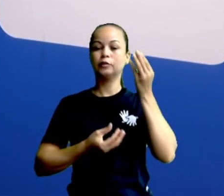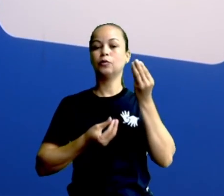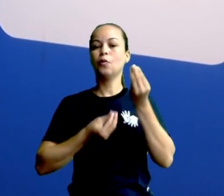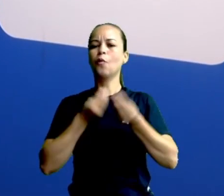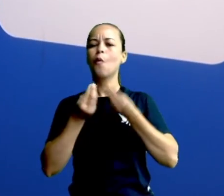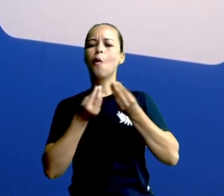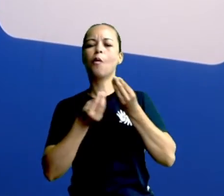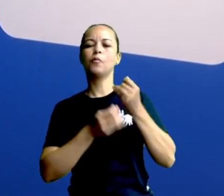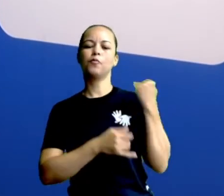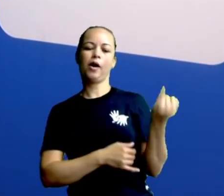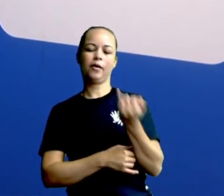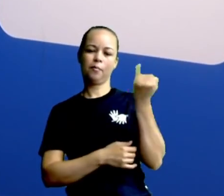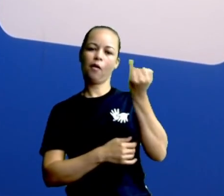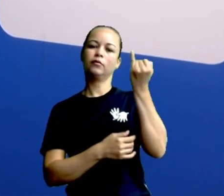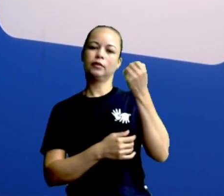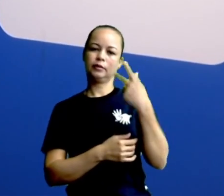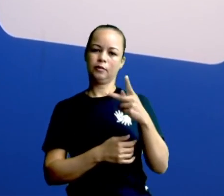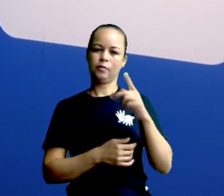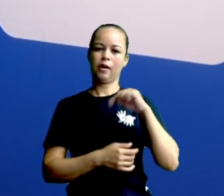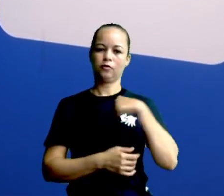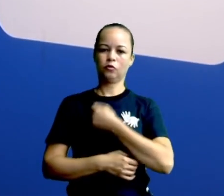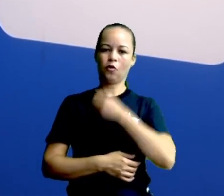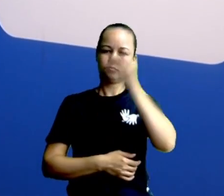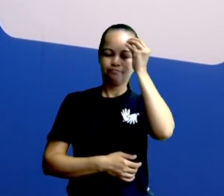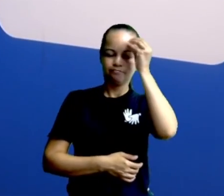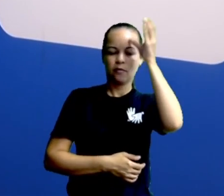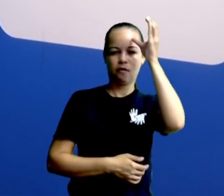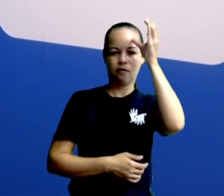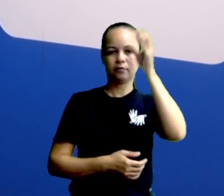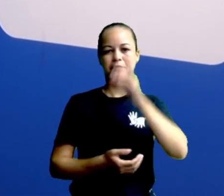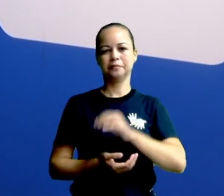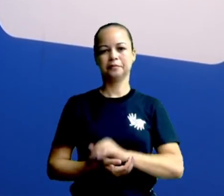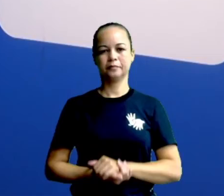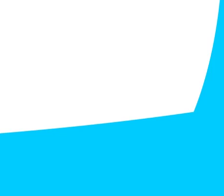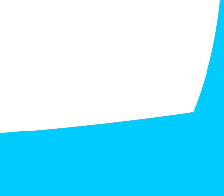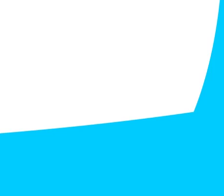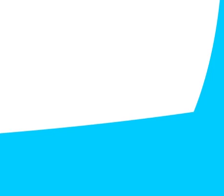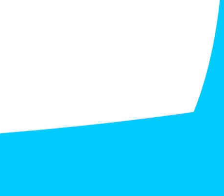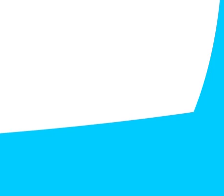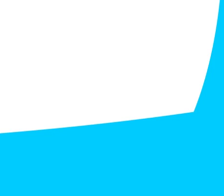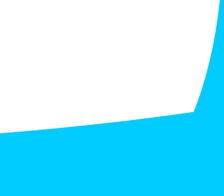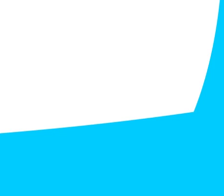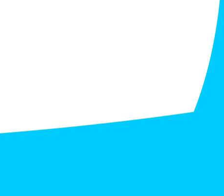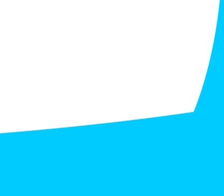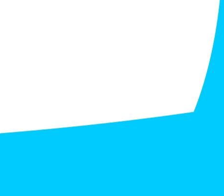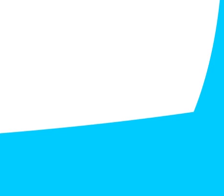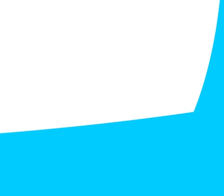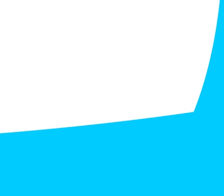importância dela para o nosso próprio conhecimento.